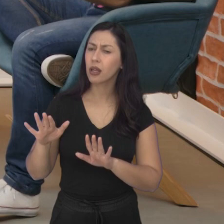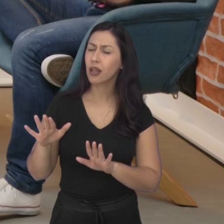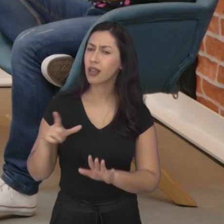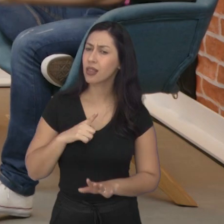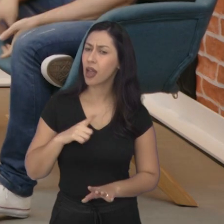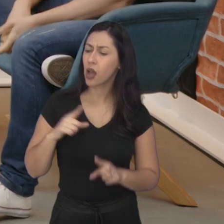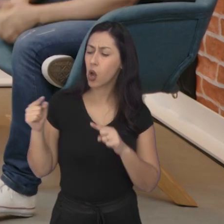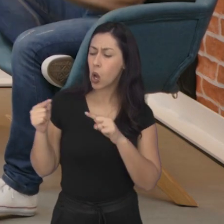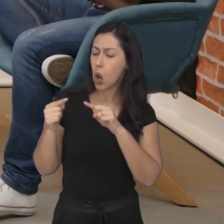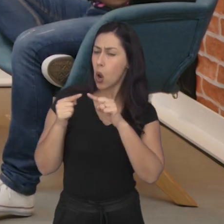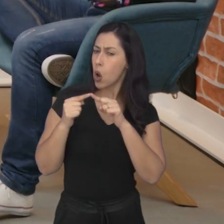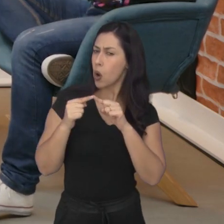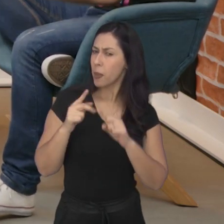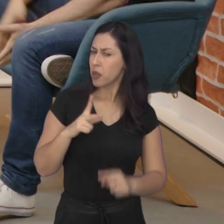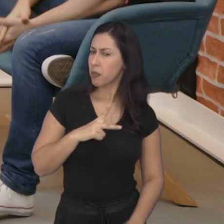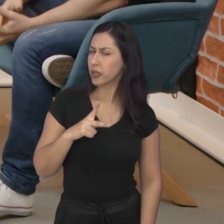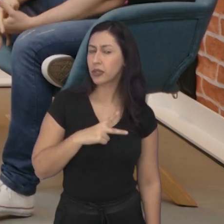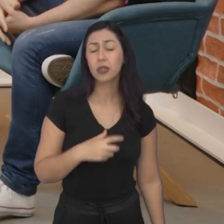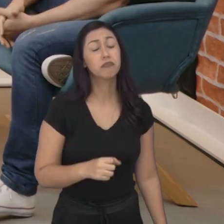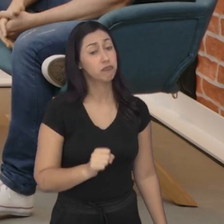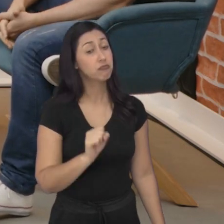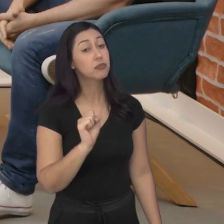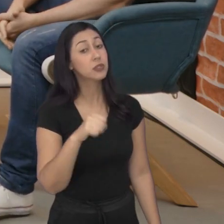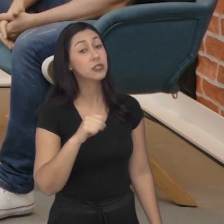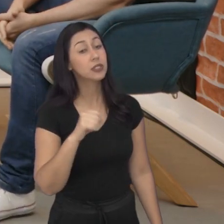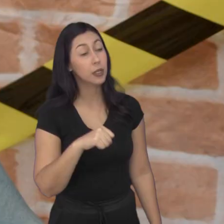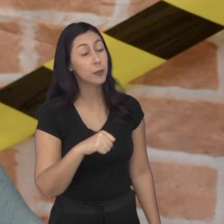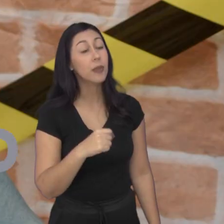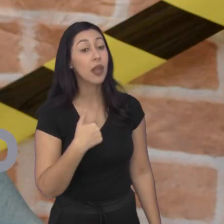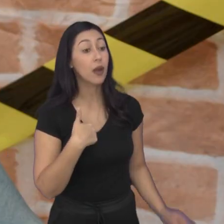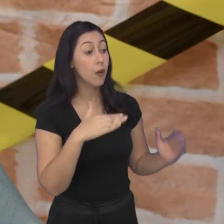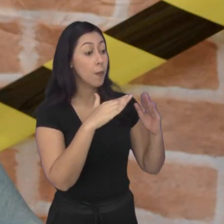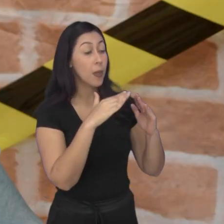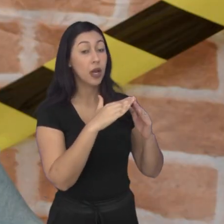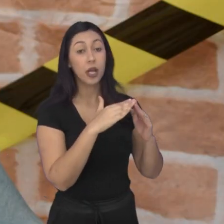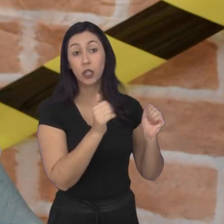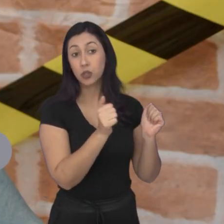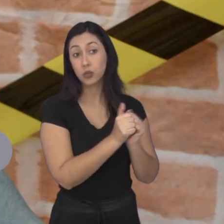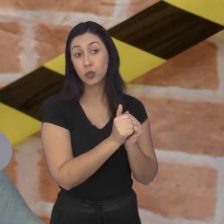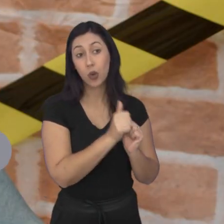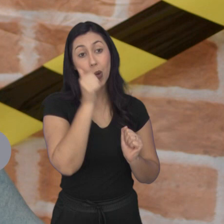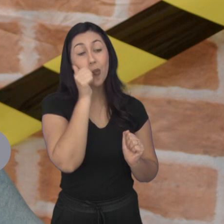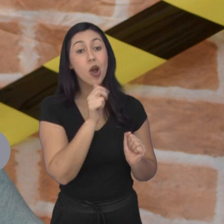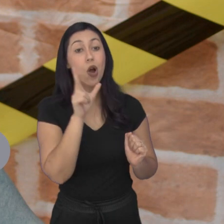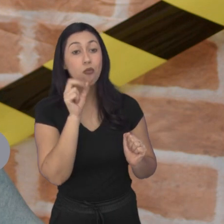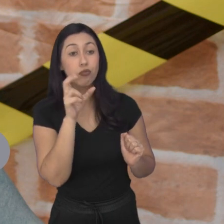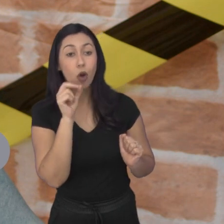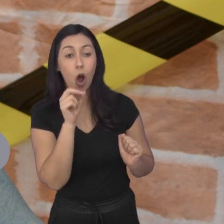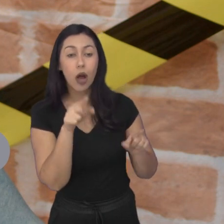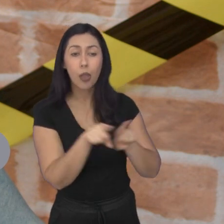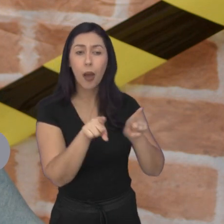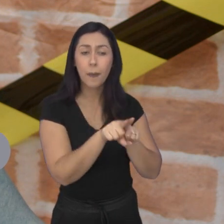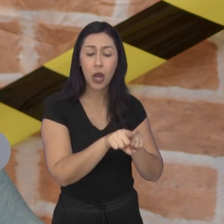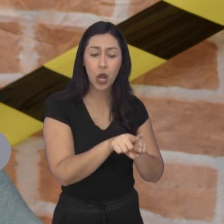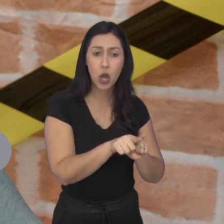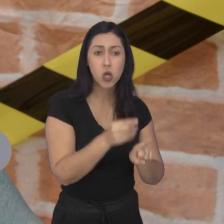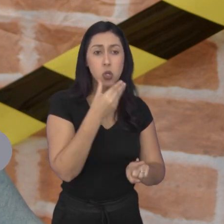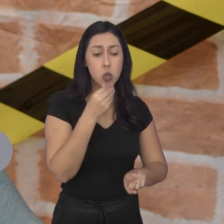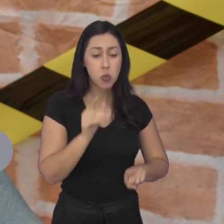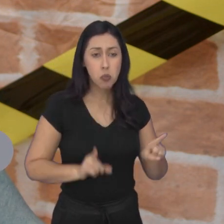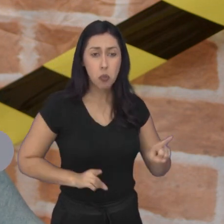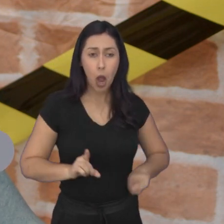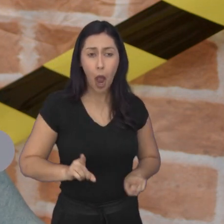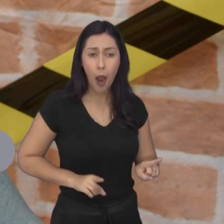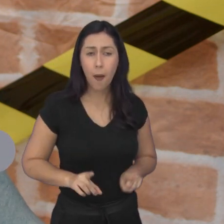relação pessoal dessa região da cidade com a sua vida? Tem sim. Eu morei com a minha avó e moro ainda com o meu primo também